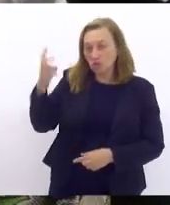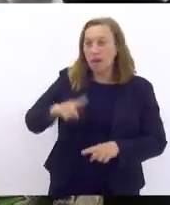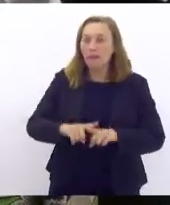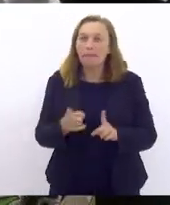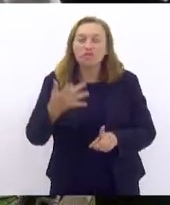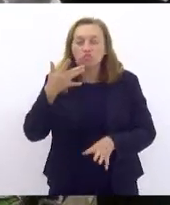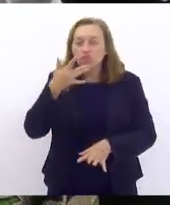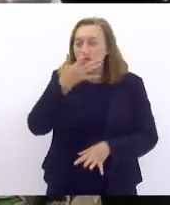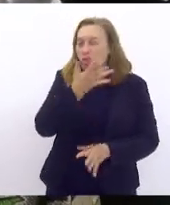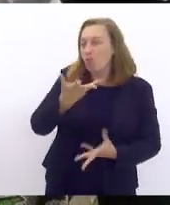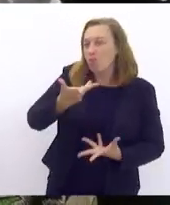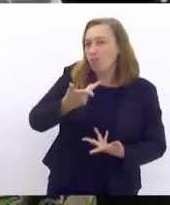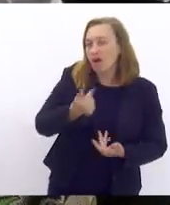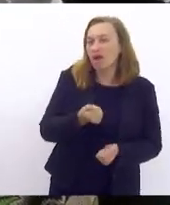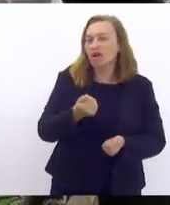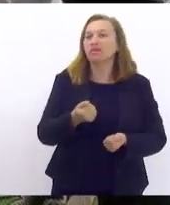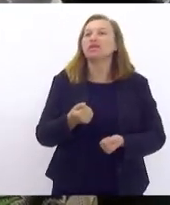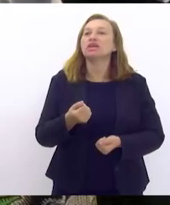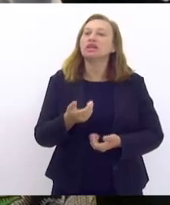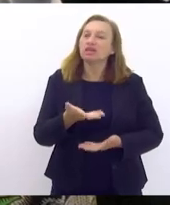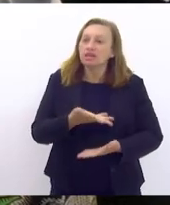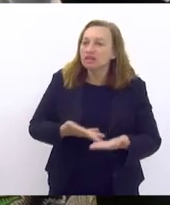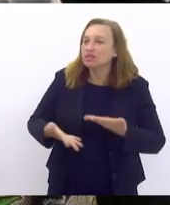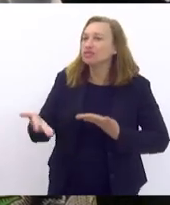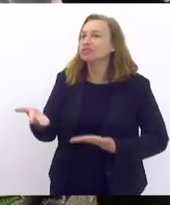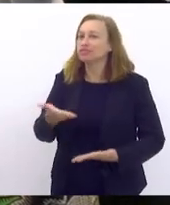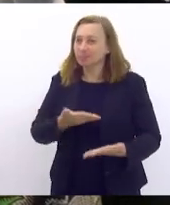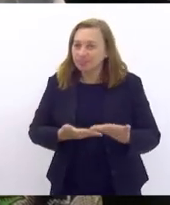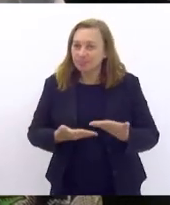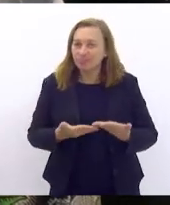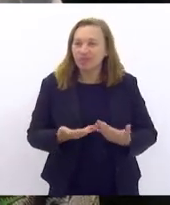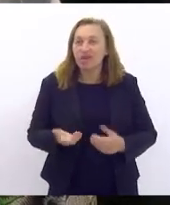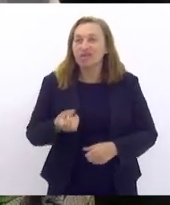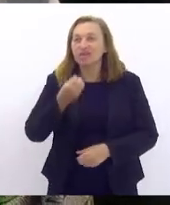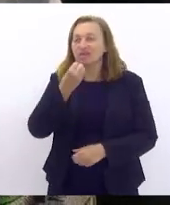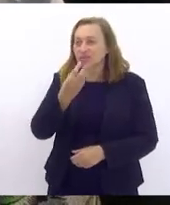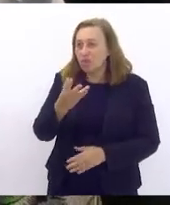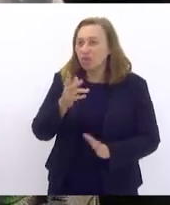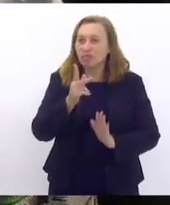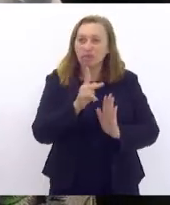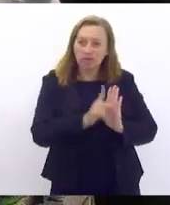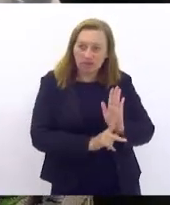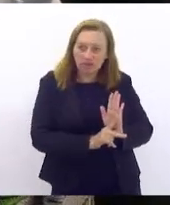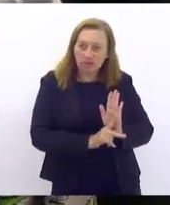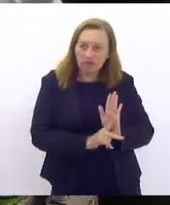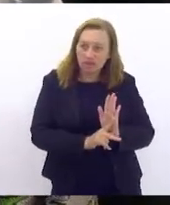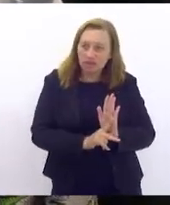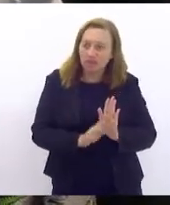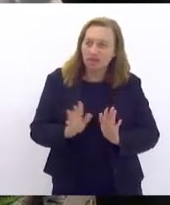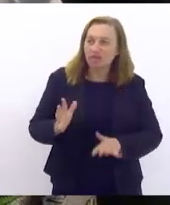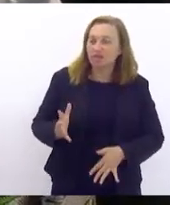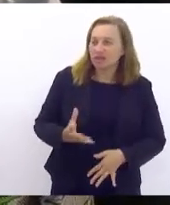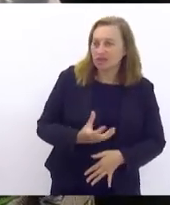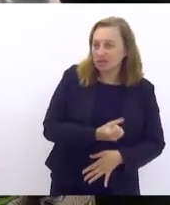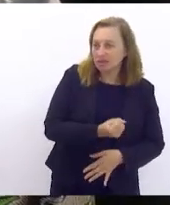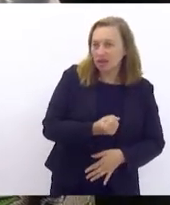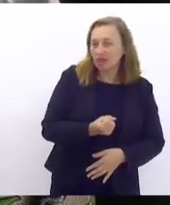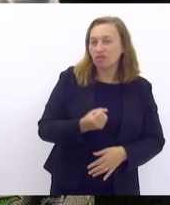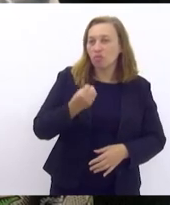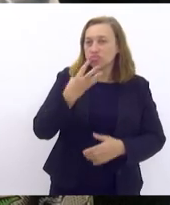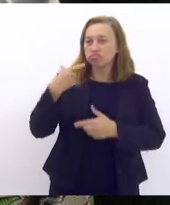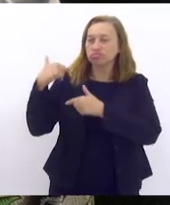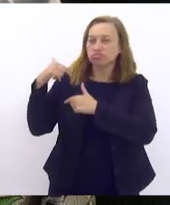sabor maravilhoso, que nós confraternizemos esse bom projeto que resgata uma boa